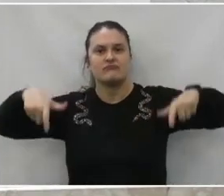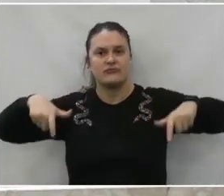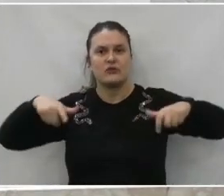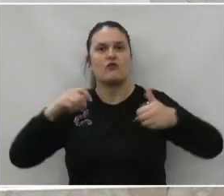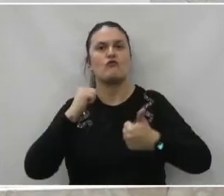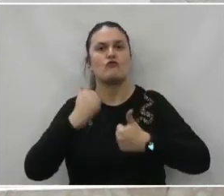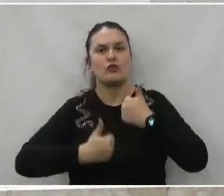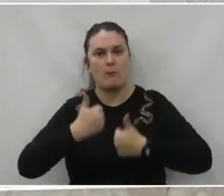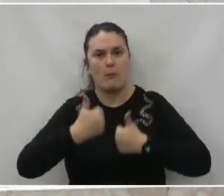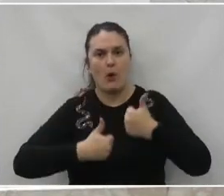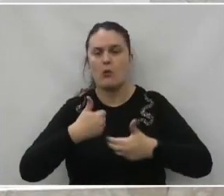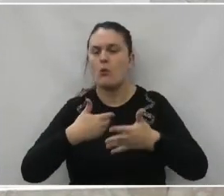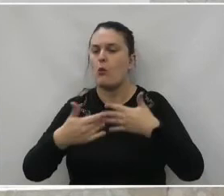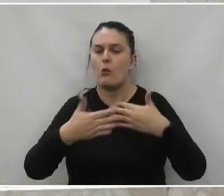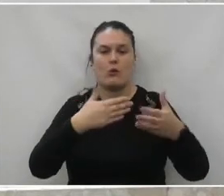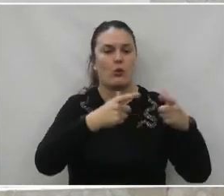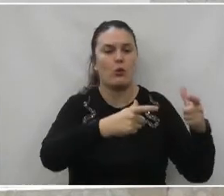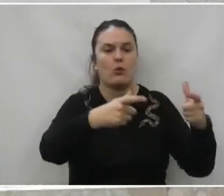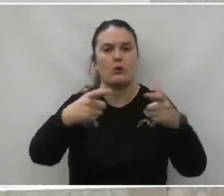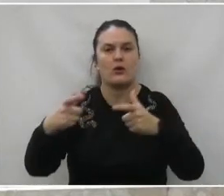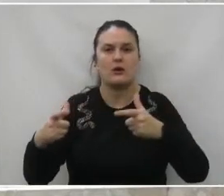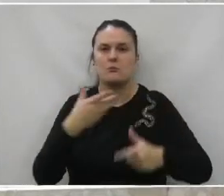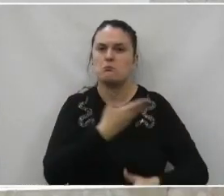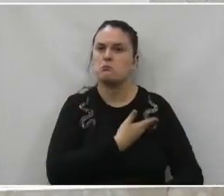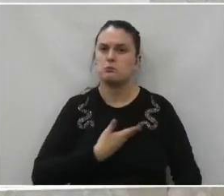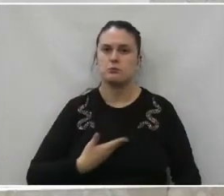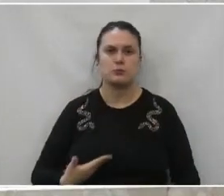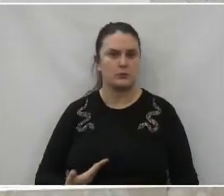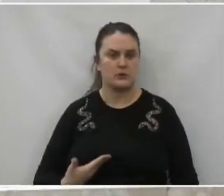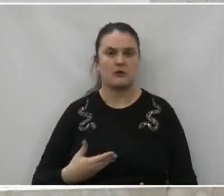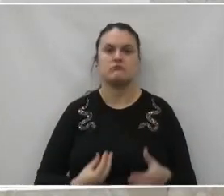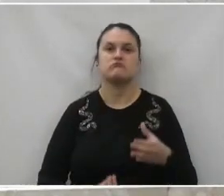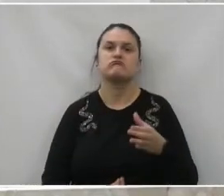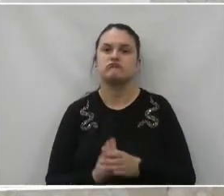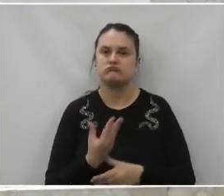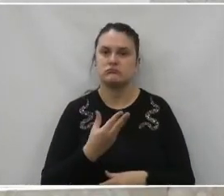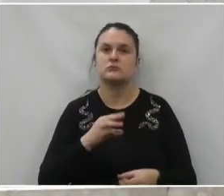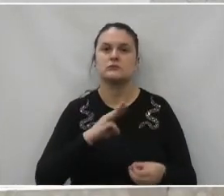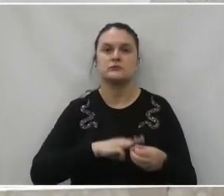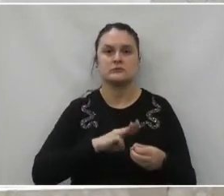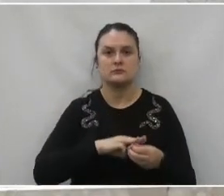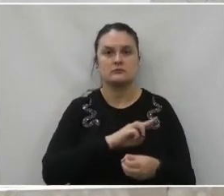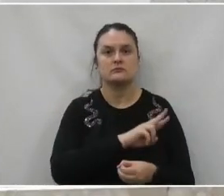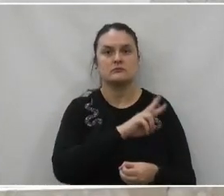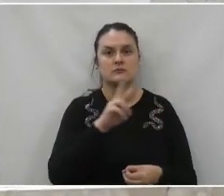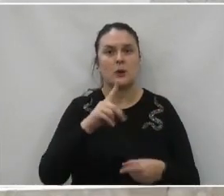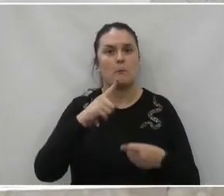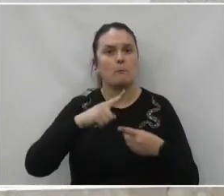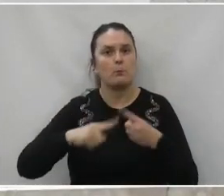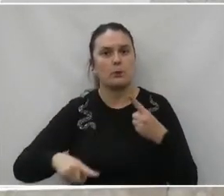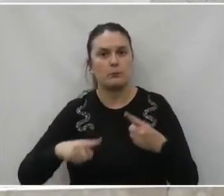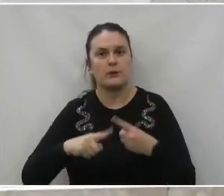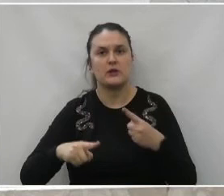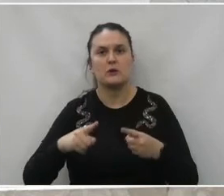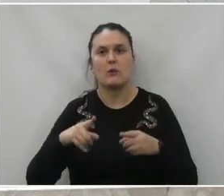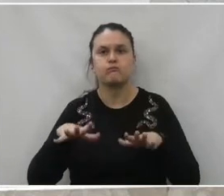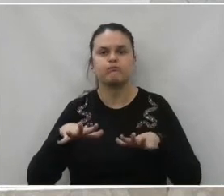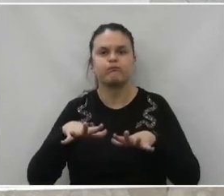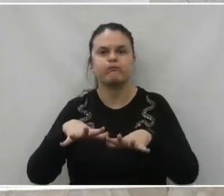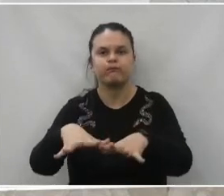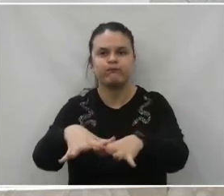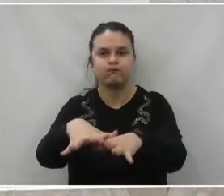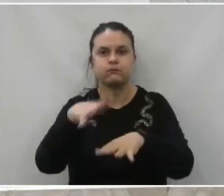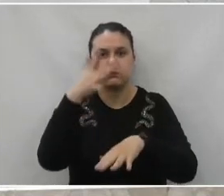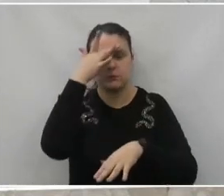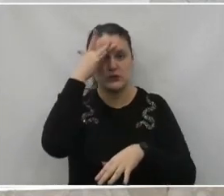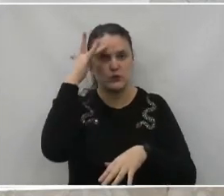e demais espaços públicos similares existentes no município de União da Vitória, sendo proibida a aglomeração e